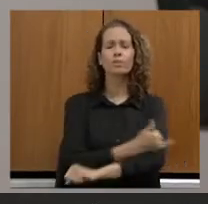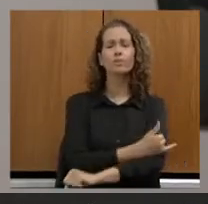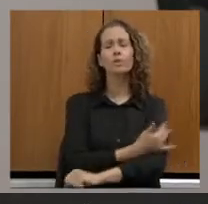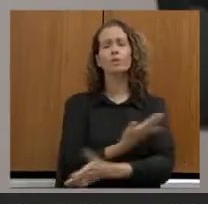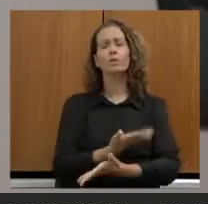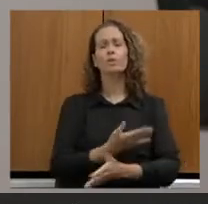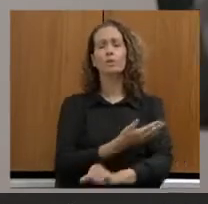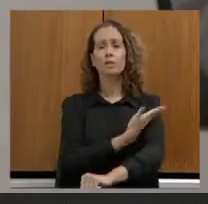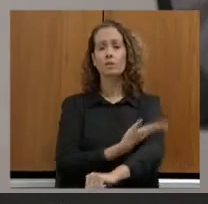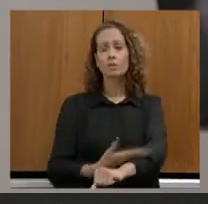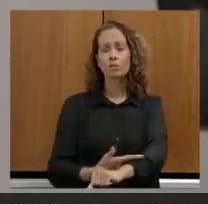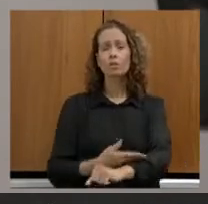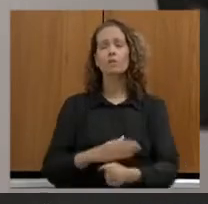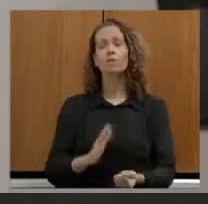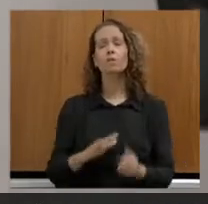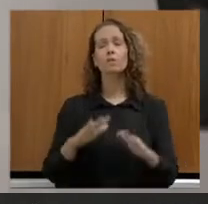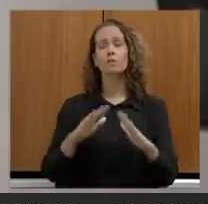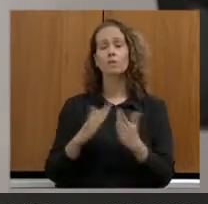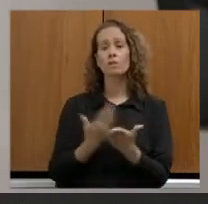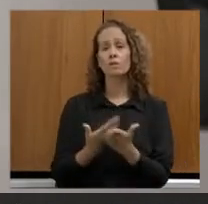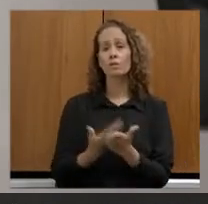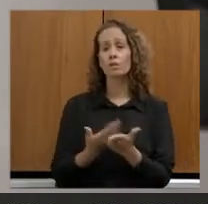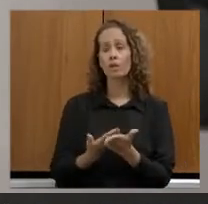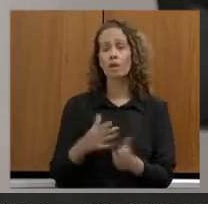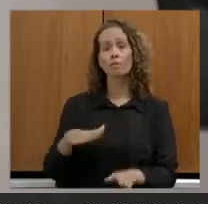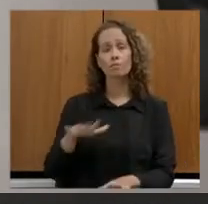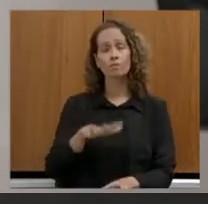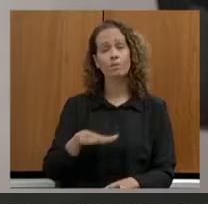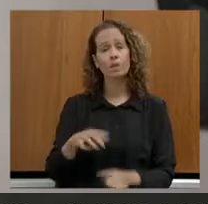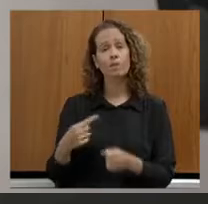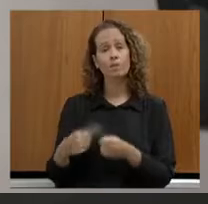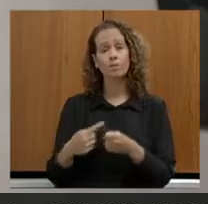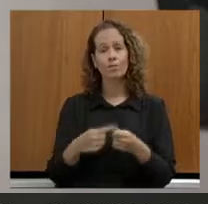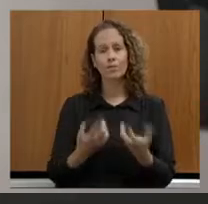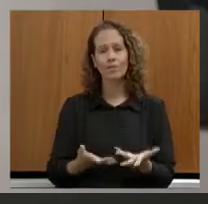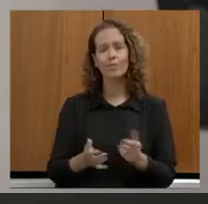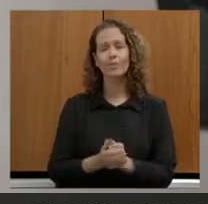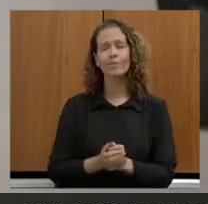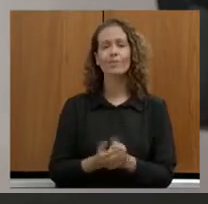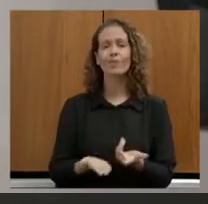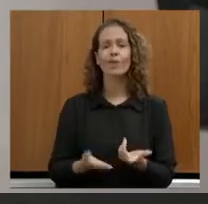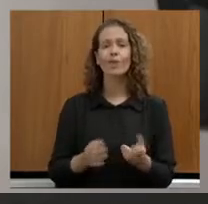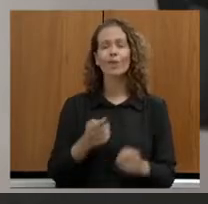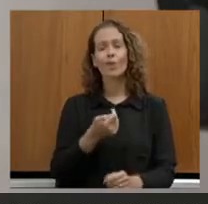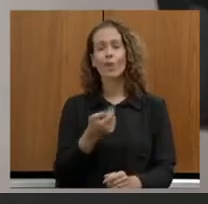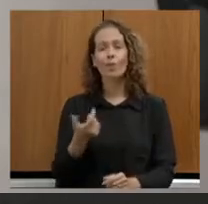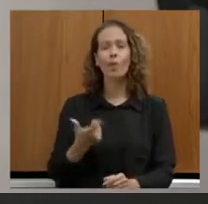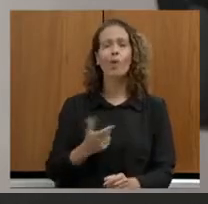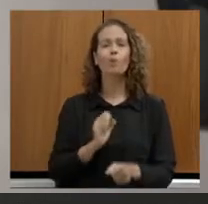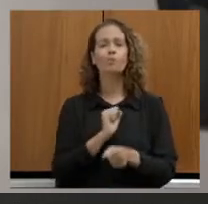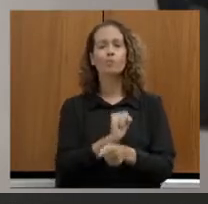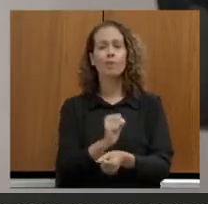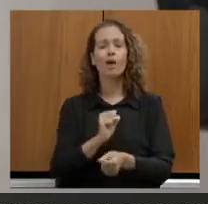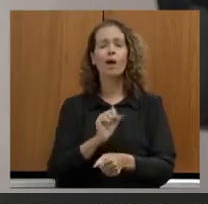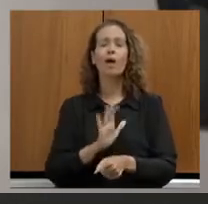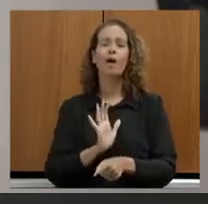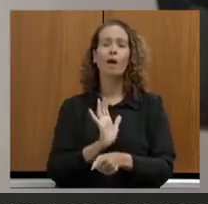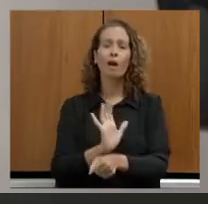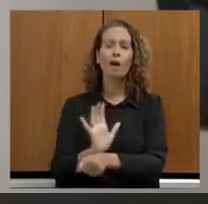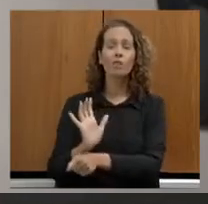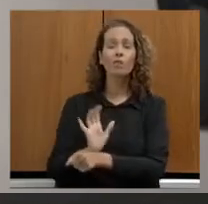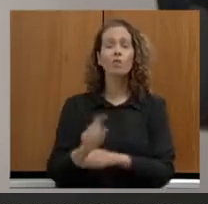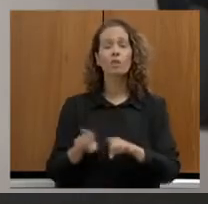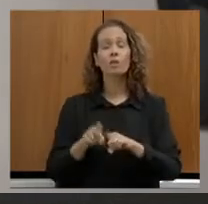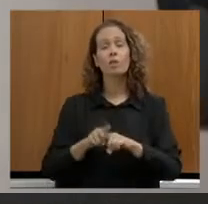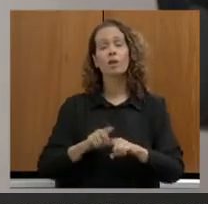funcionamento da rotina escolar neste município alarmante e pouca atenção iniciativa por parte do planejamento financeiro do programa